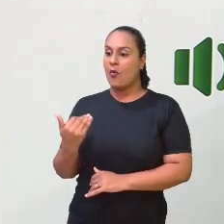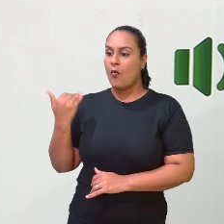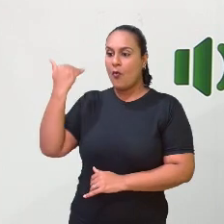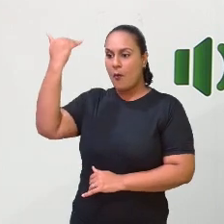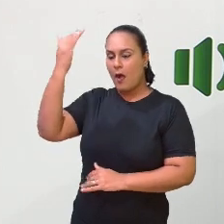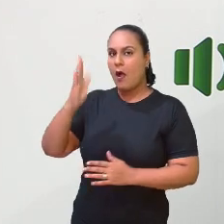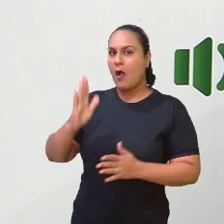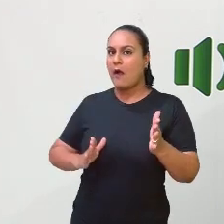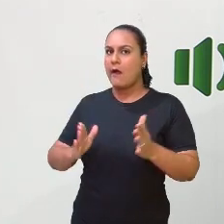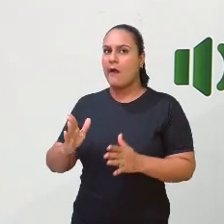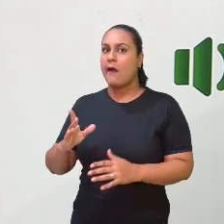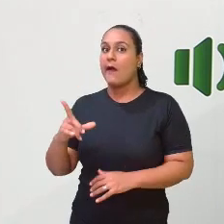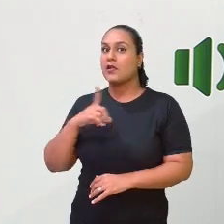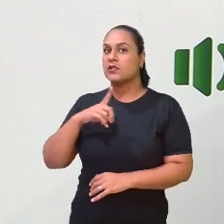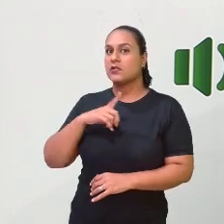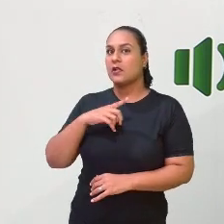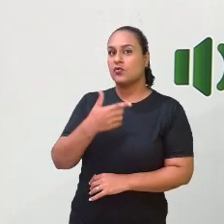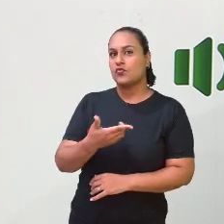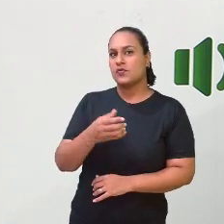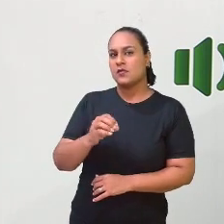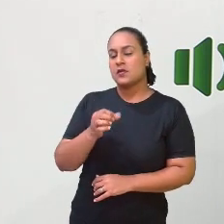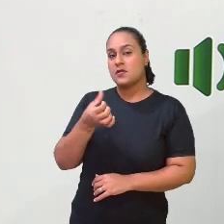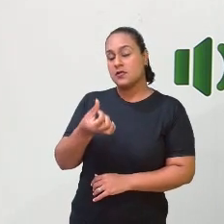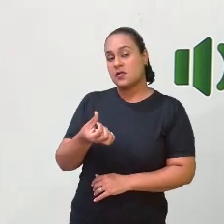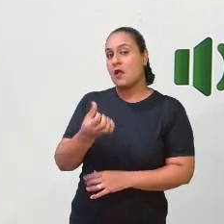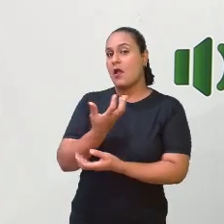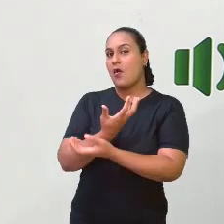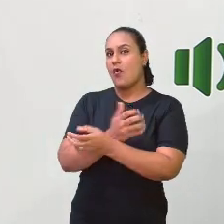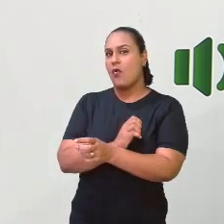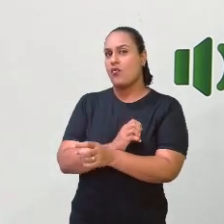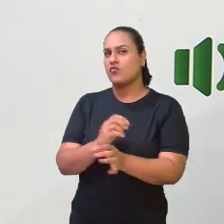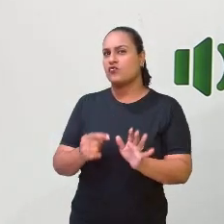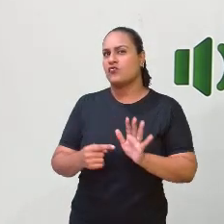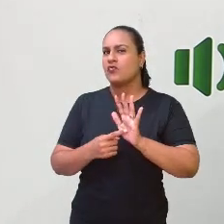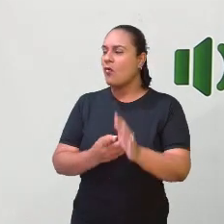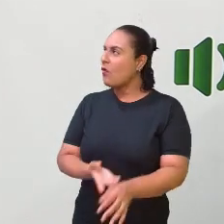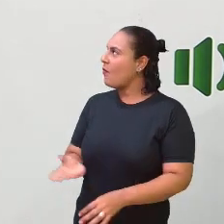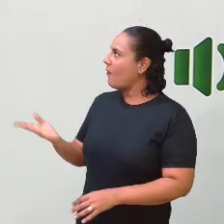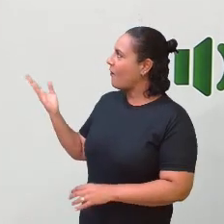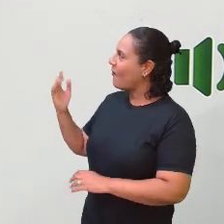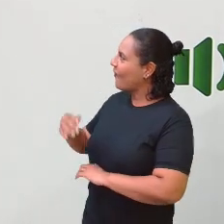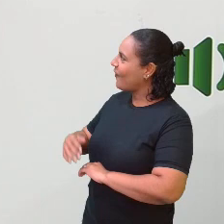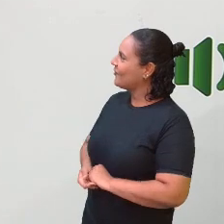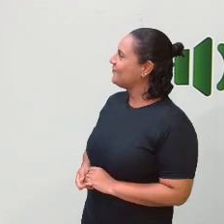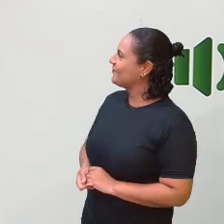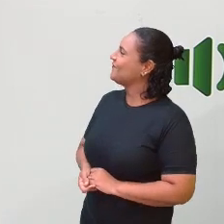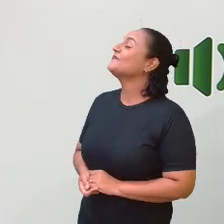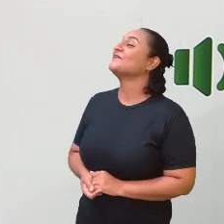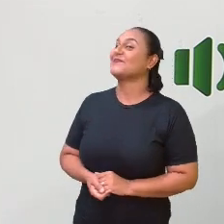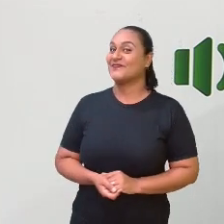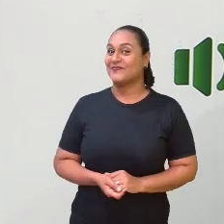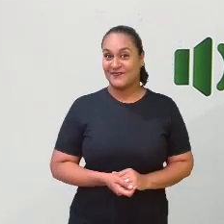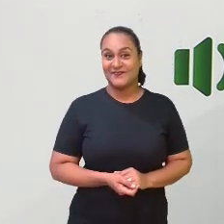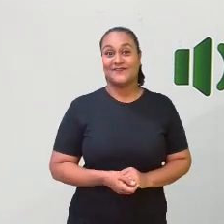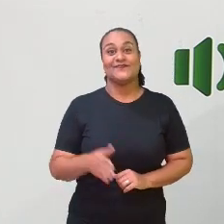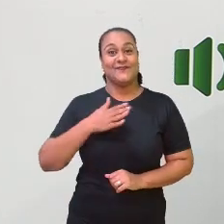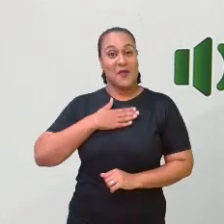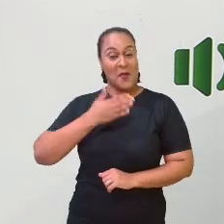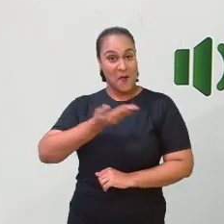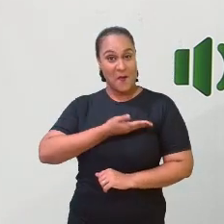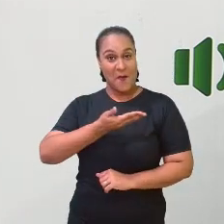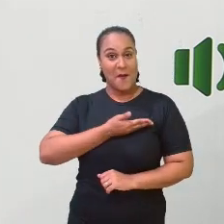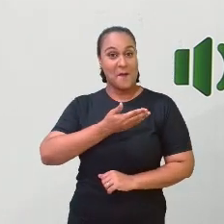gente fica com 206 ossos. Isso mesmo. Hoje eu trouxe um companheiro, né? Hoje eu trouxe o meu